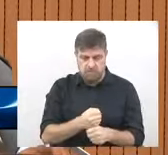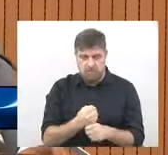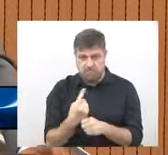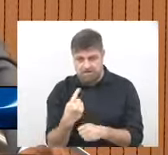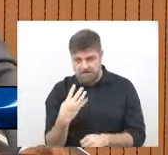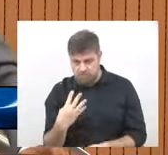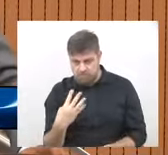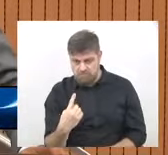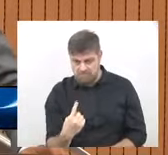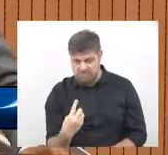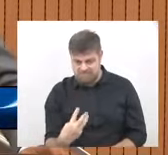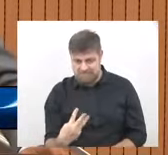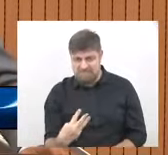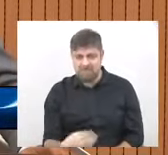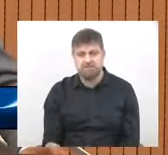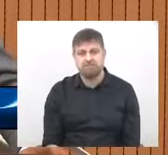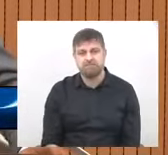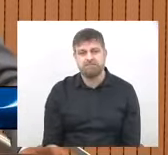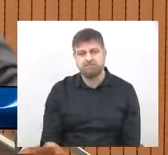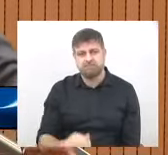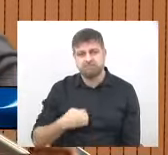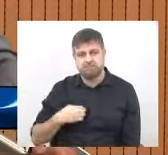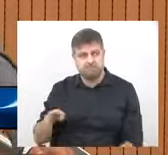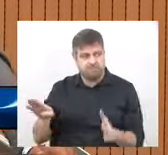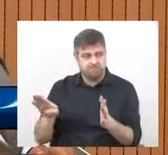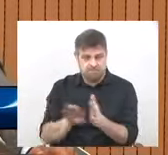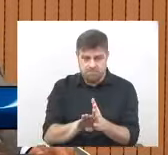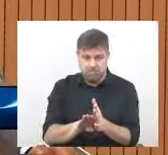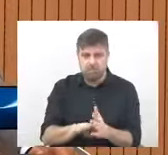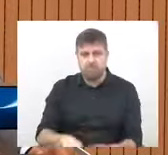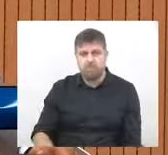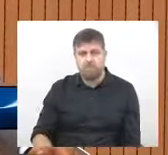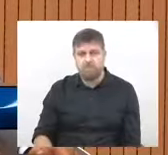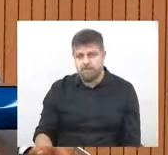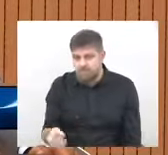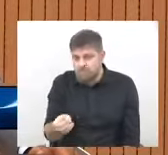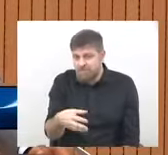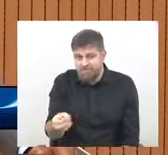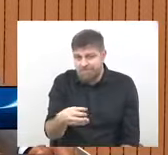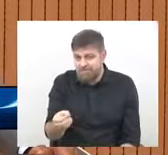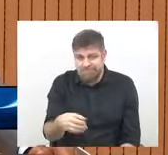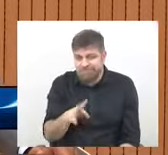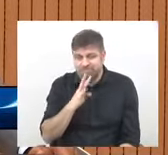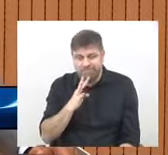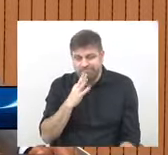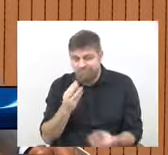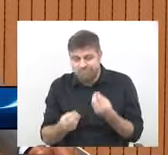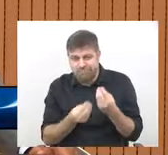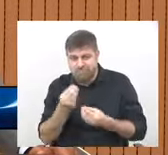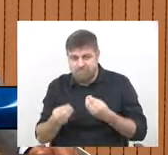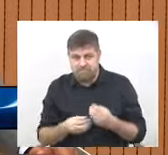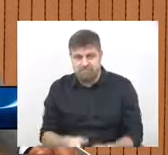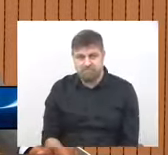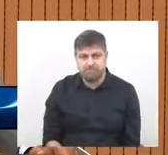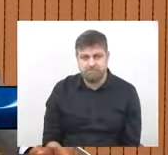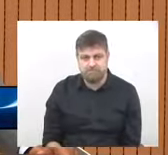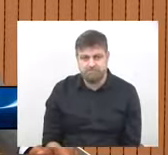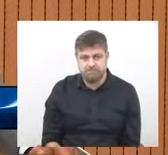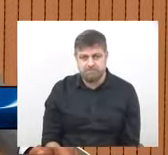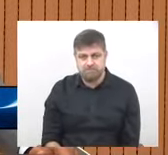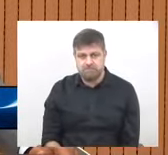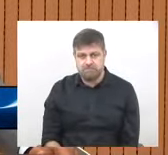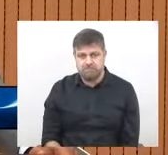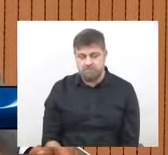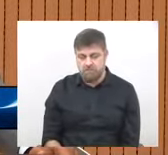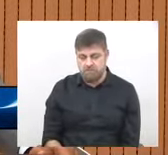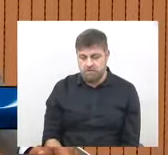2014, onde cheguei aqui novato nessa casa, filiado, naquela época,